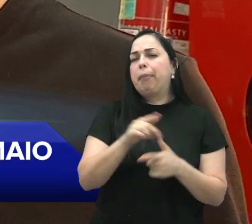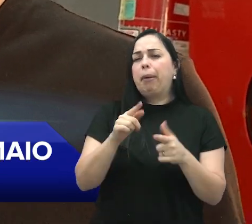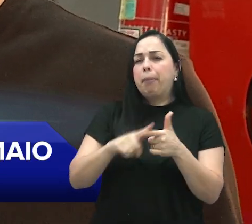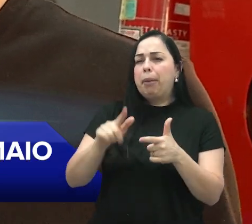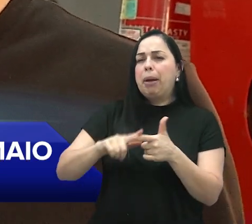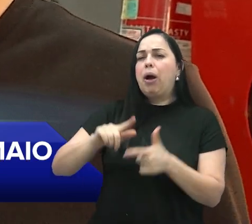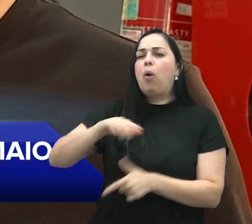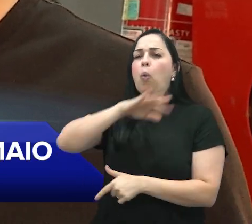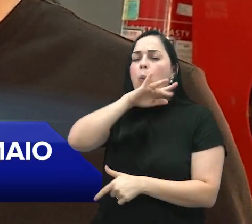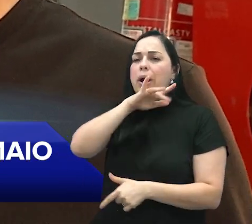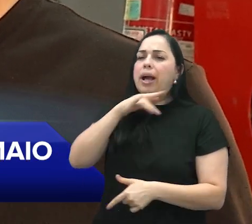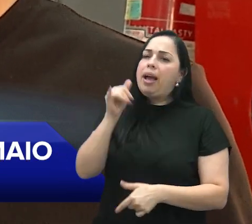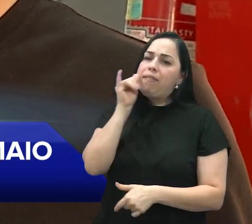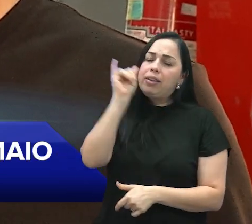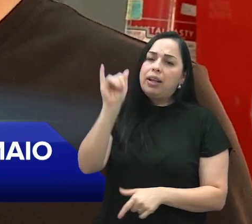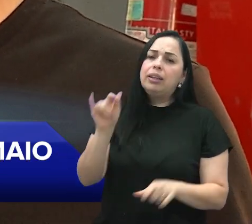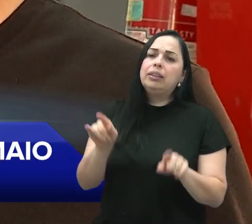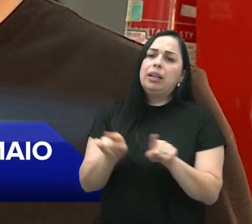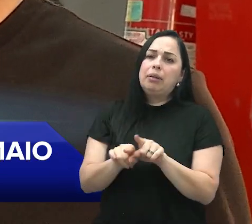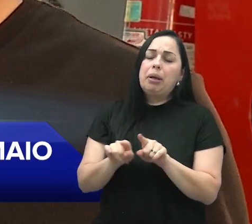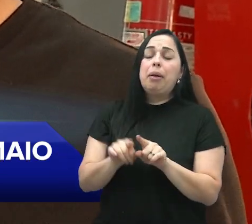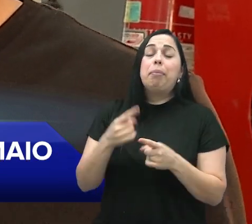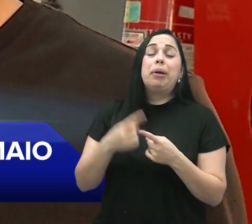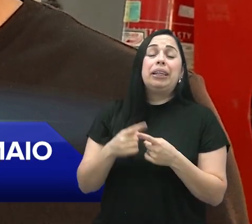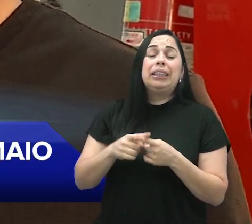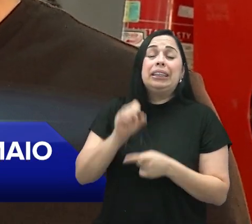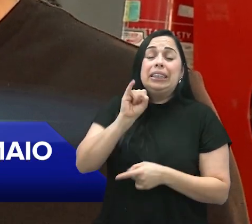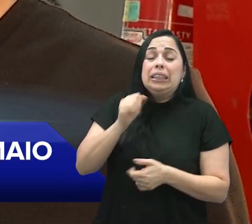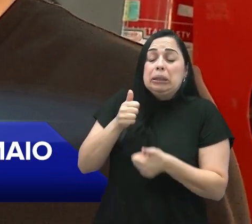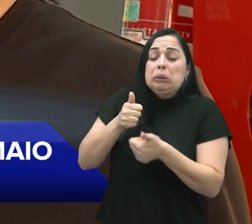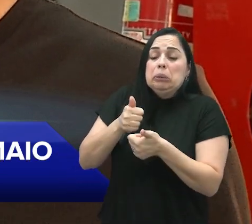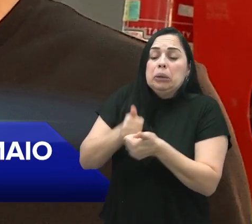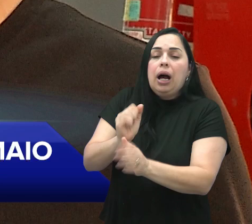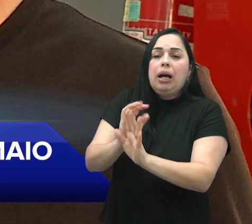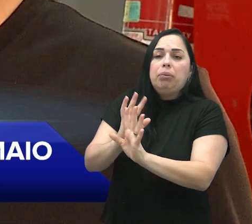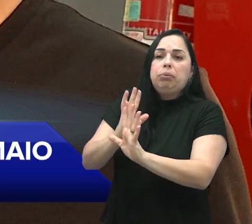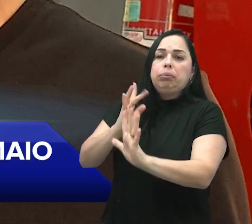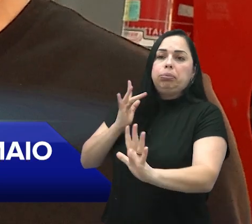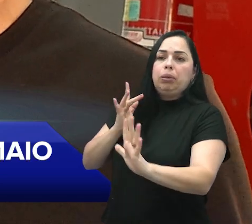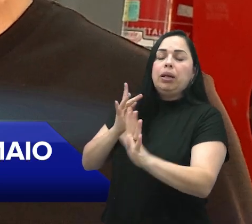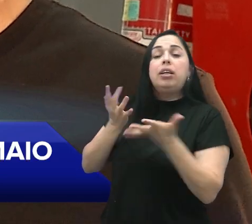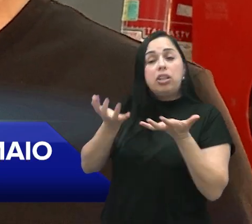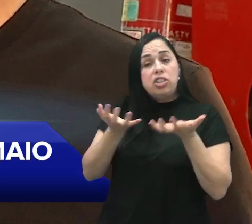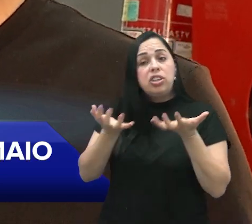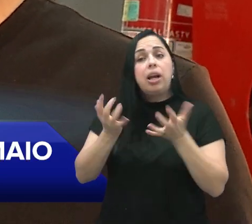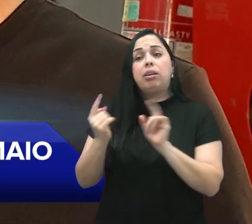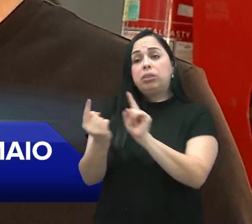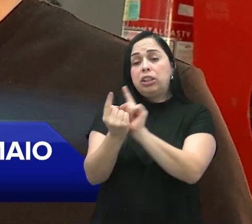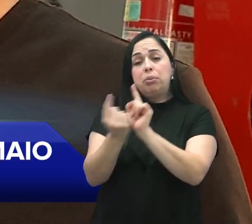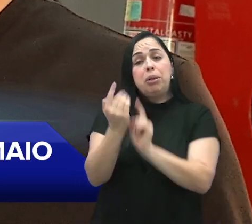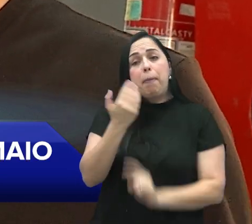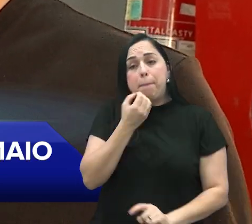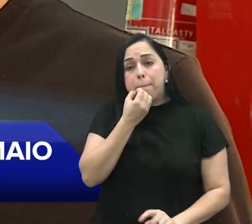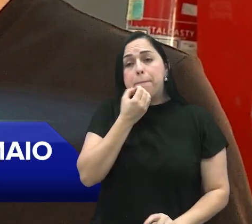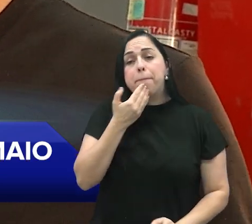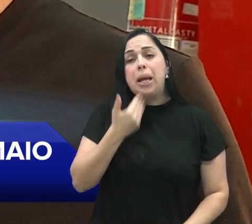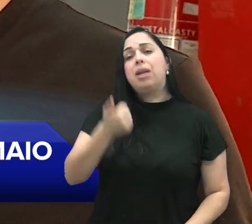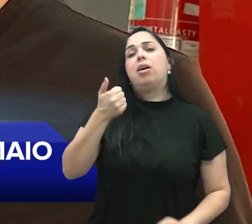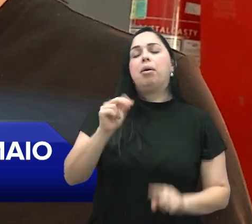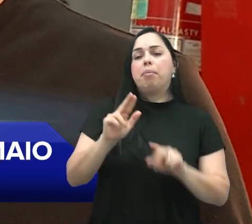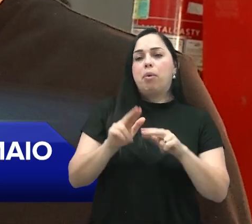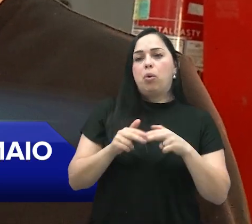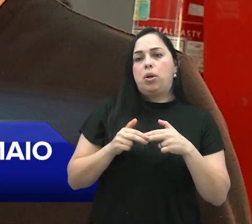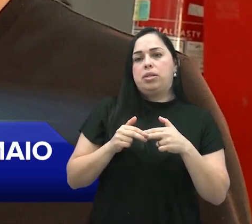grande procura próximo da data final, e aí forma-se filas e a gente pretende dar o melhor atendimento possível. Então, é